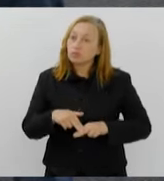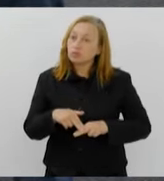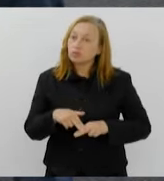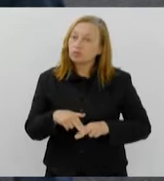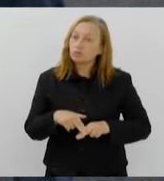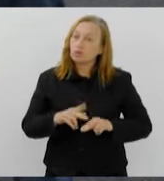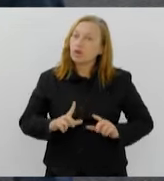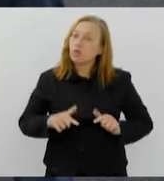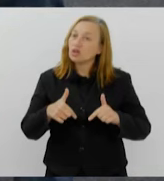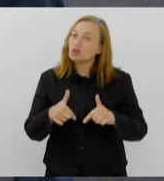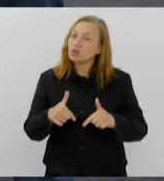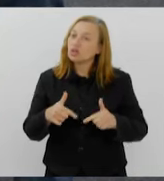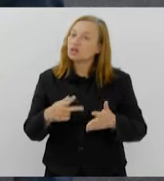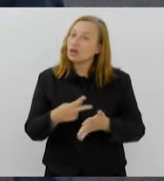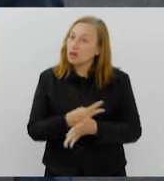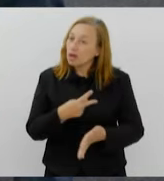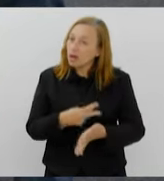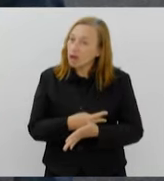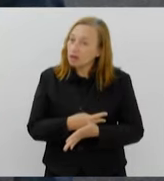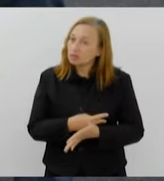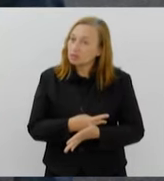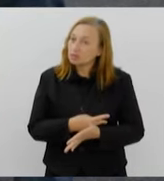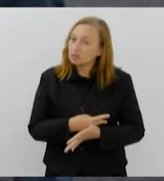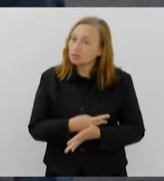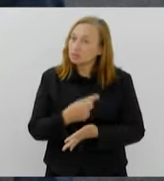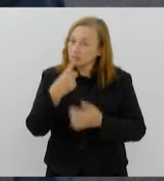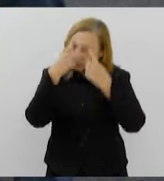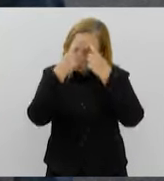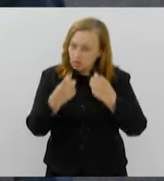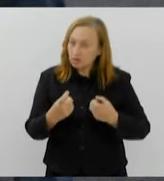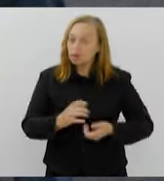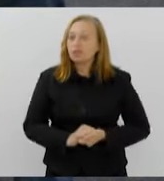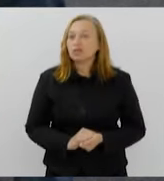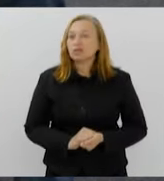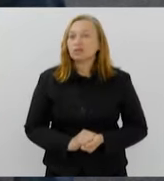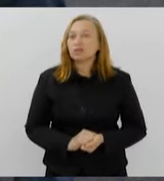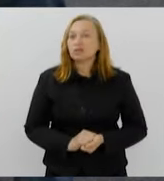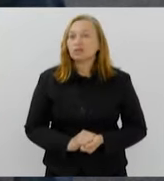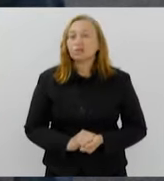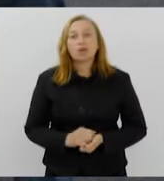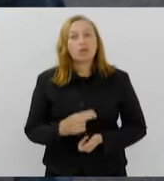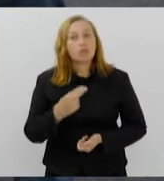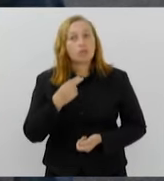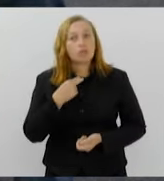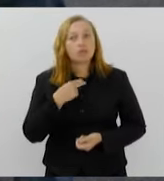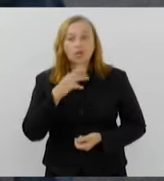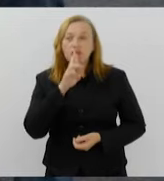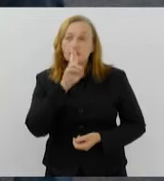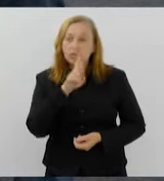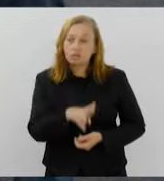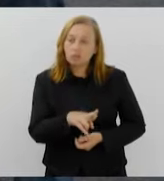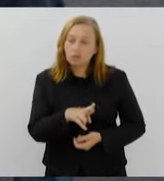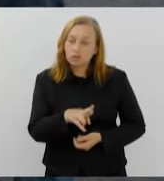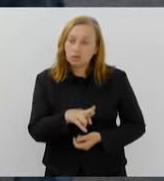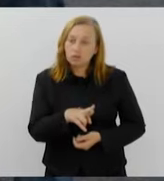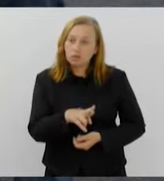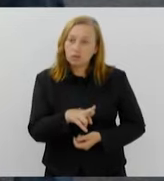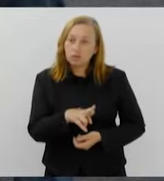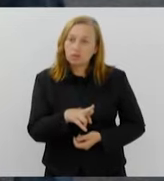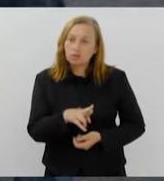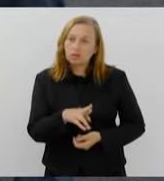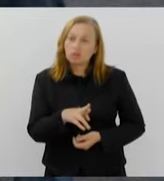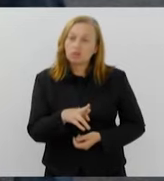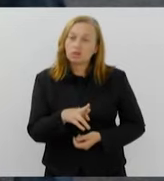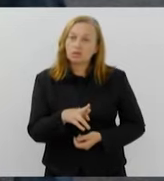reação desproporcional e violenta não se responde a uma inquisição política